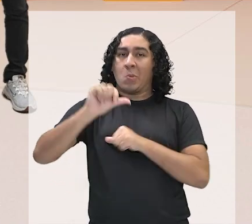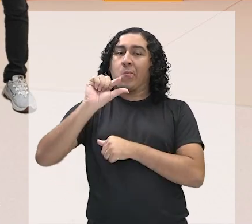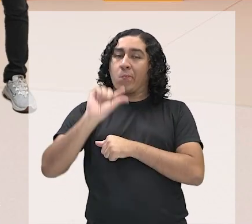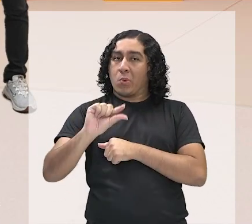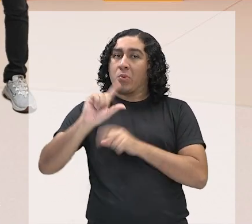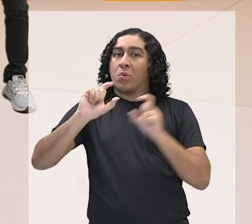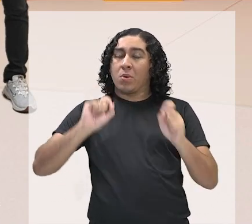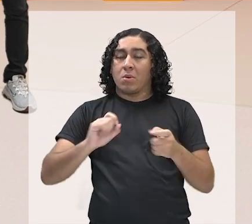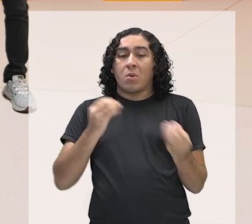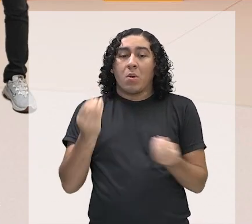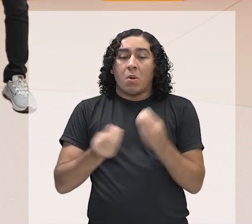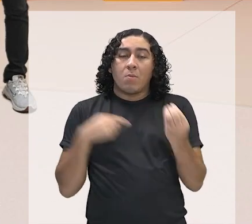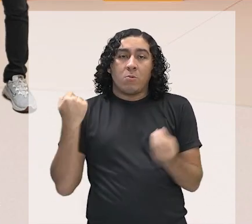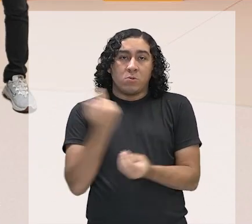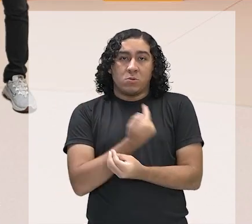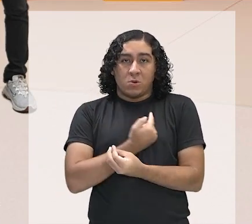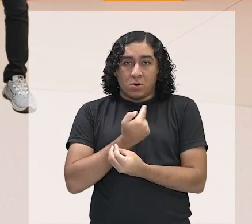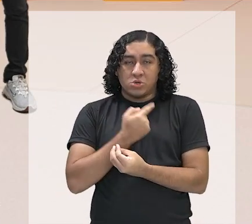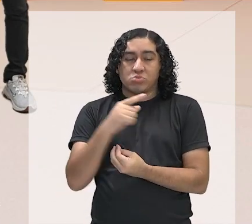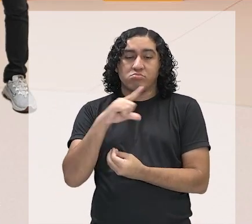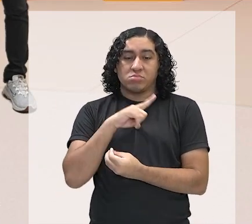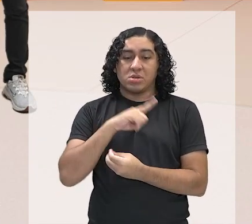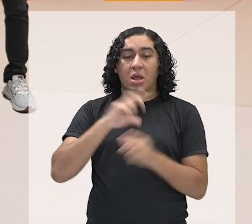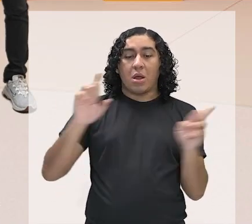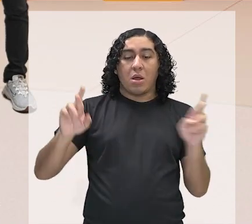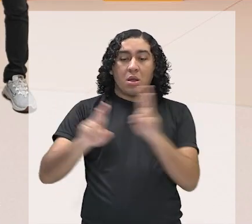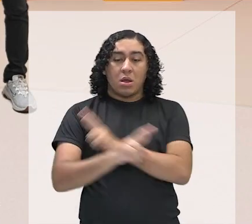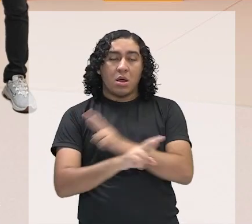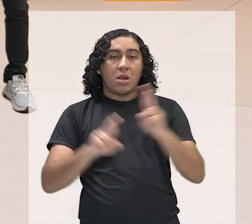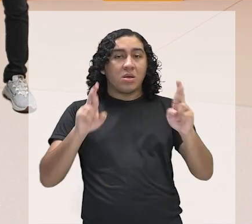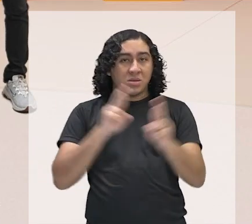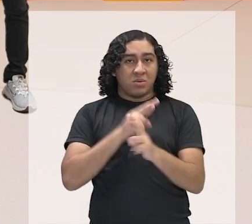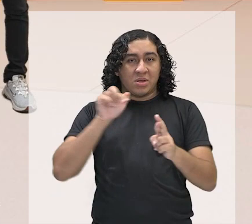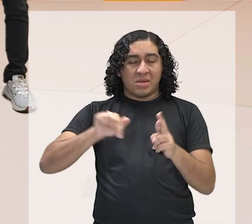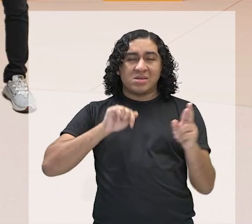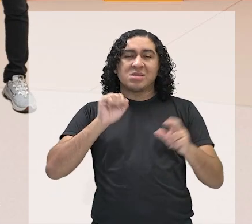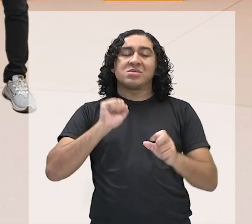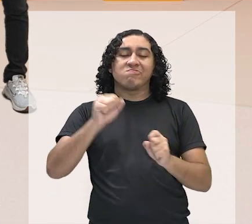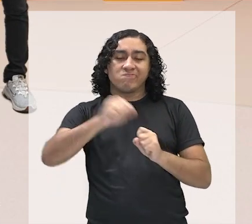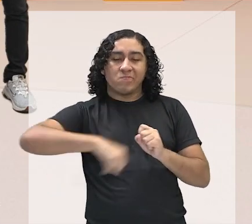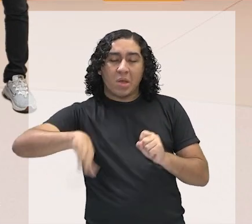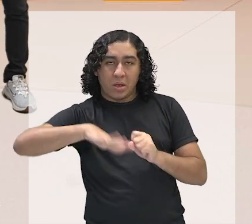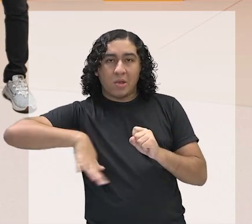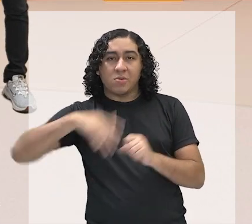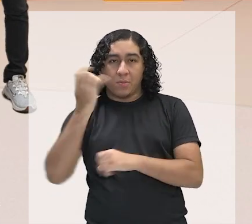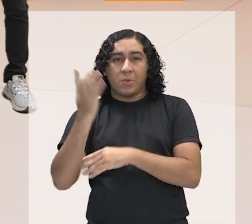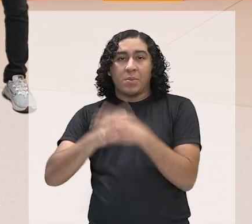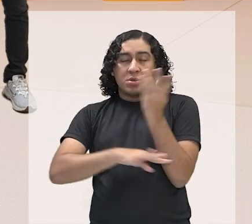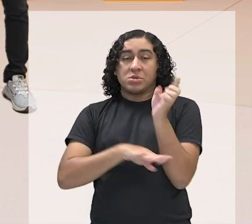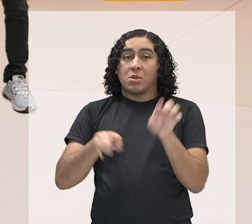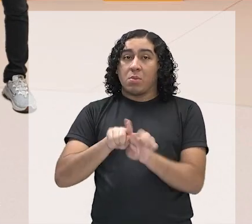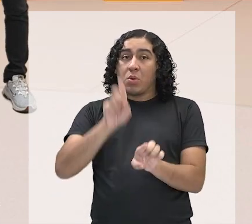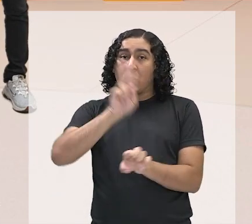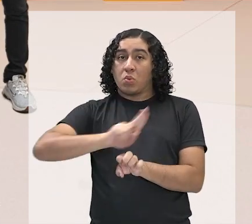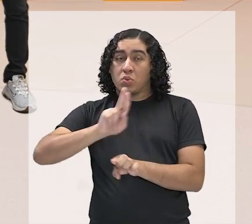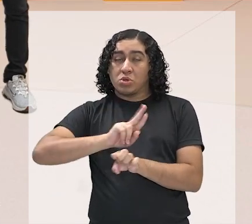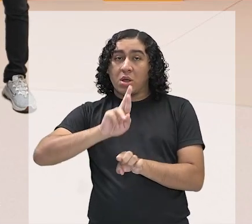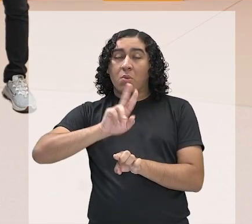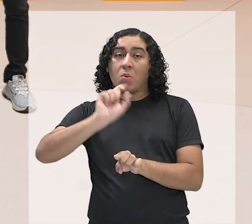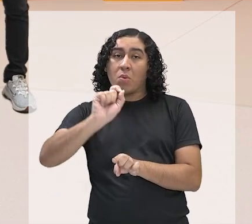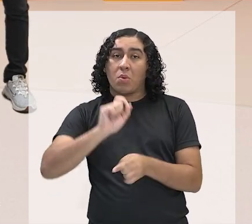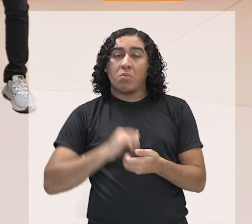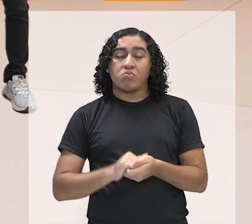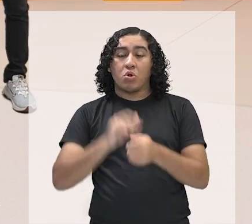a forma como nós estamos nos relacionando com esse meio ambiente e também utilizando os recursos naturais, porque isso vai